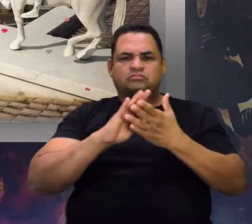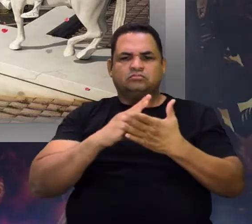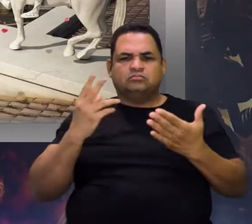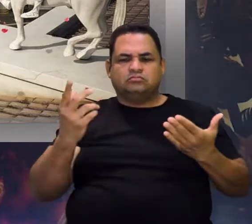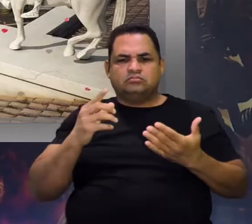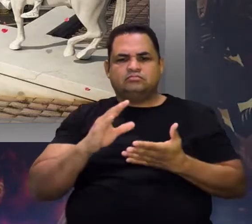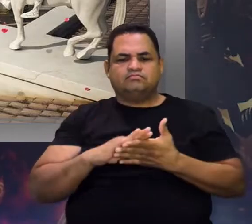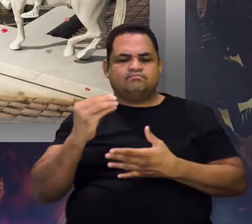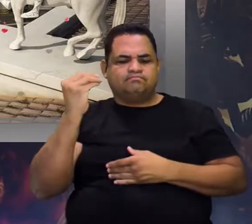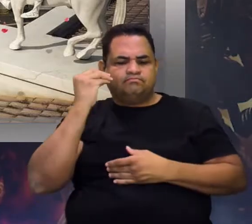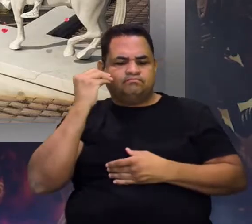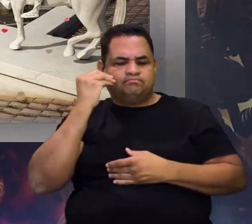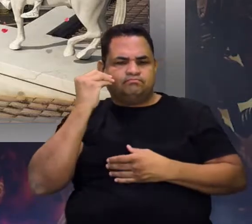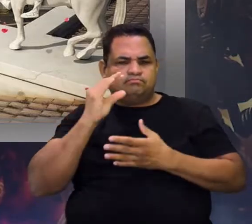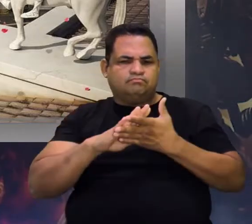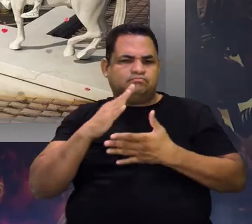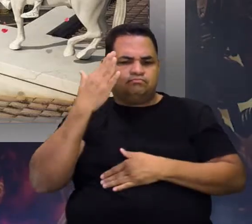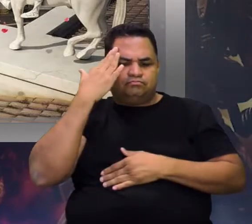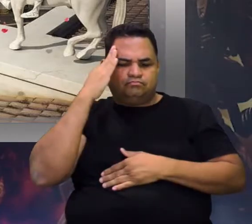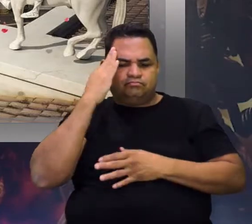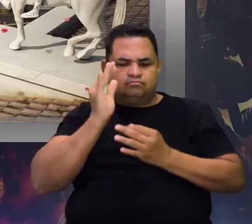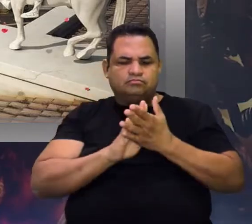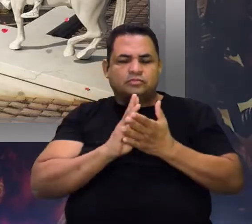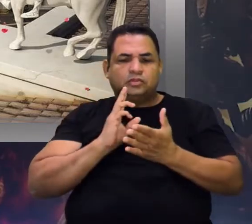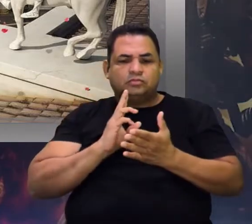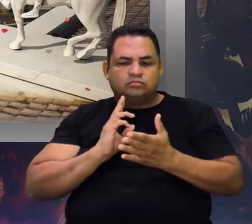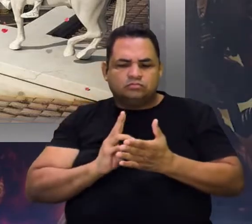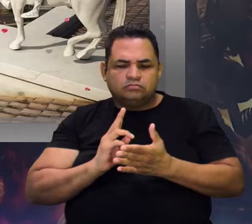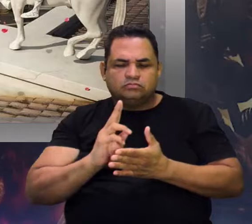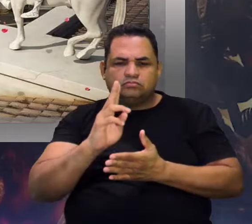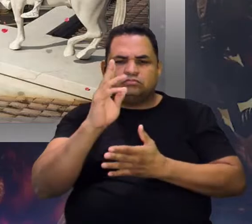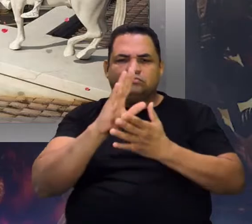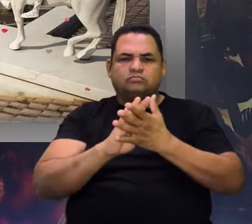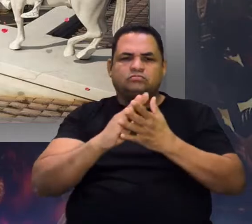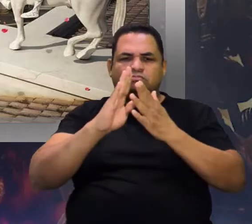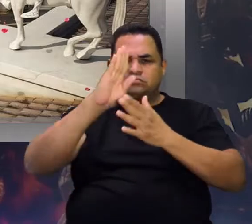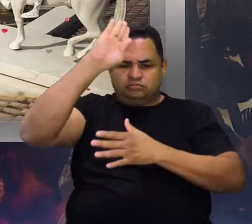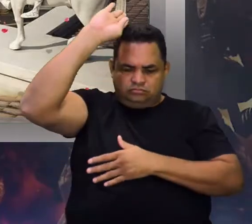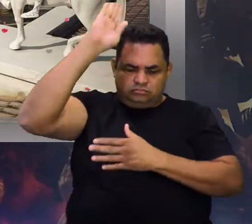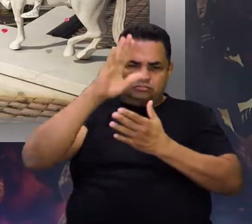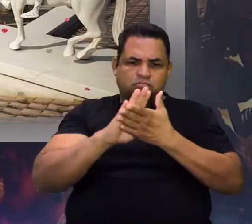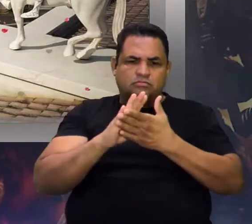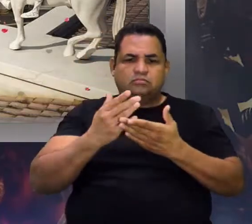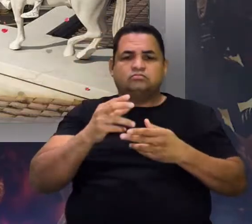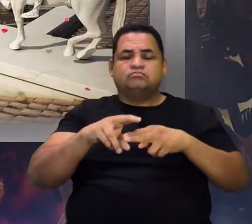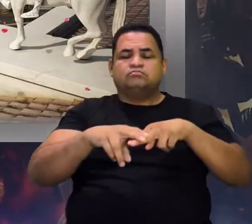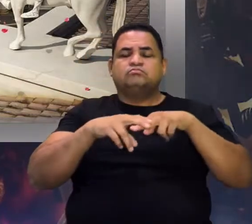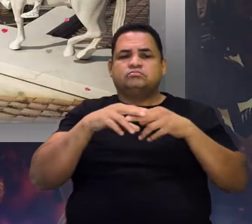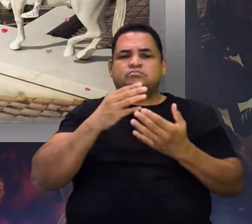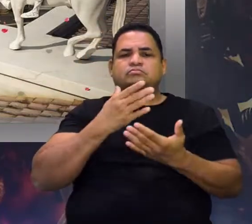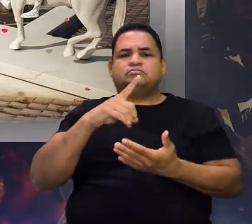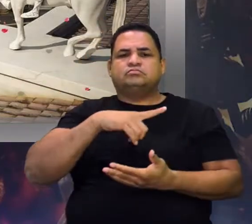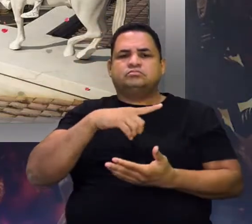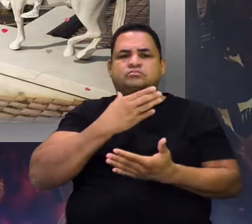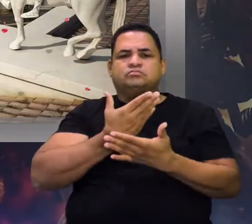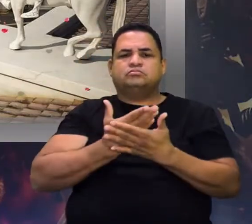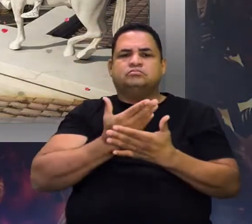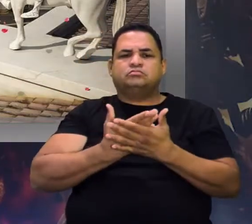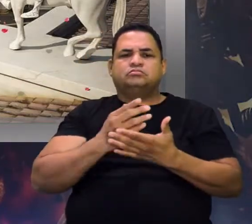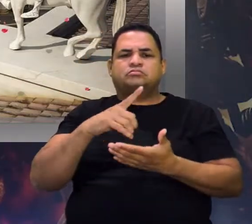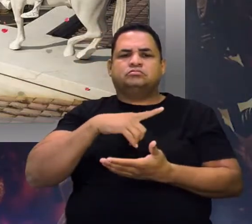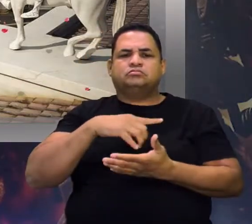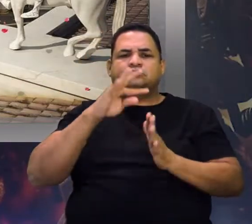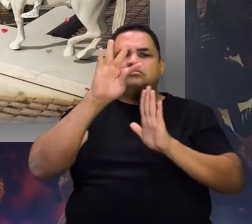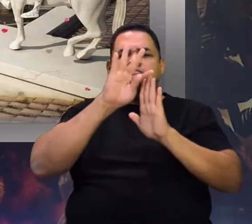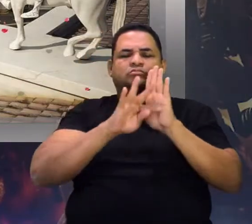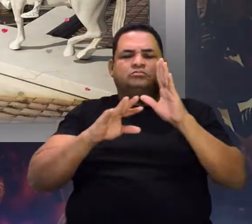vamos tentar entender nesse processo romano. É por isso que essa aula de Roma tem essa aula que nós vamos trabalhar e tem um